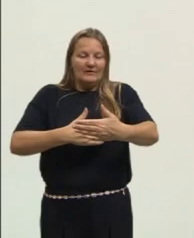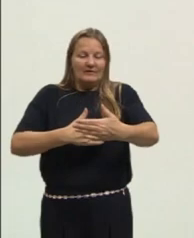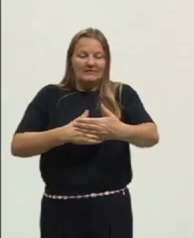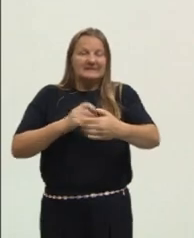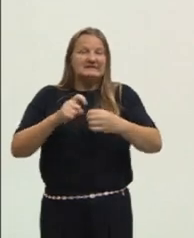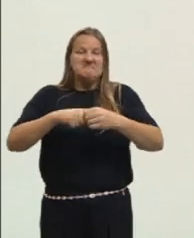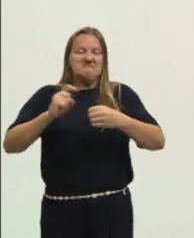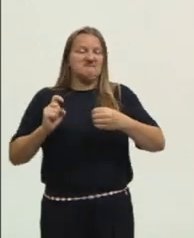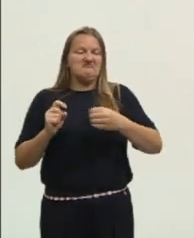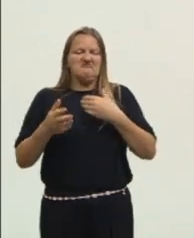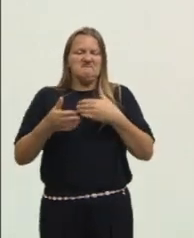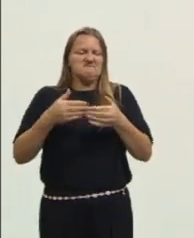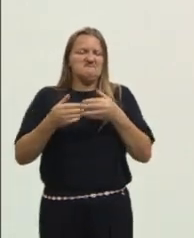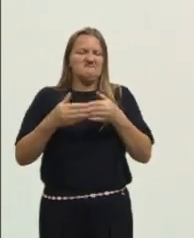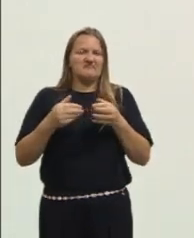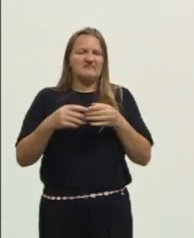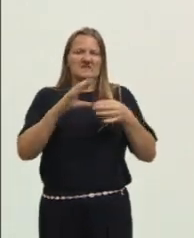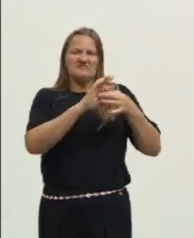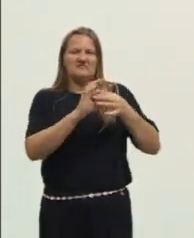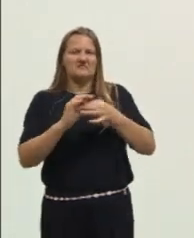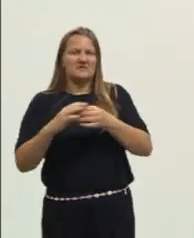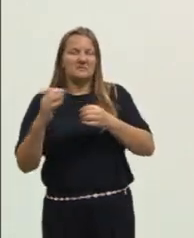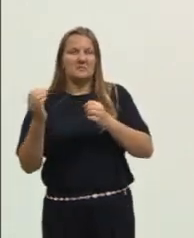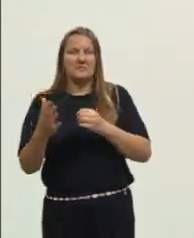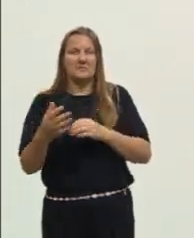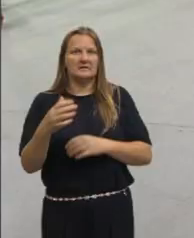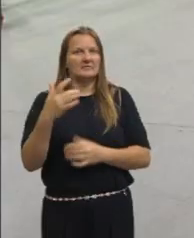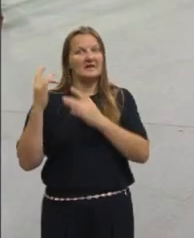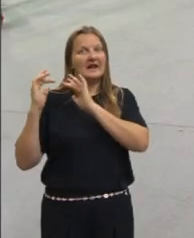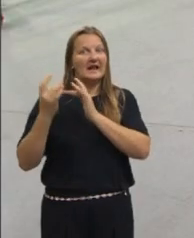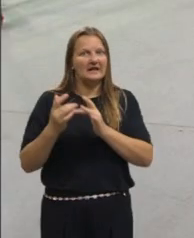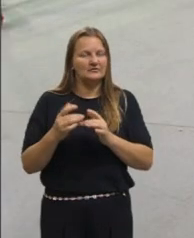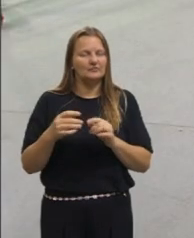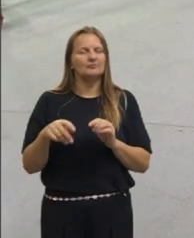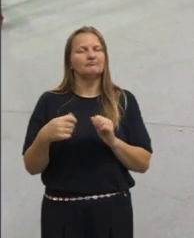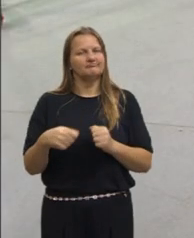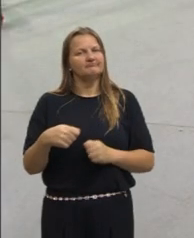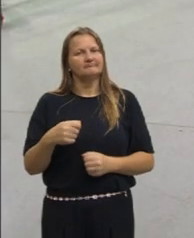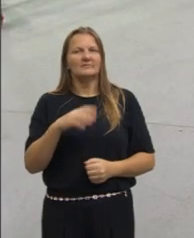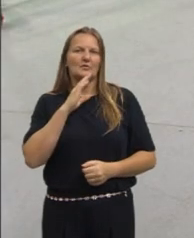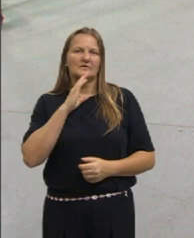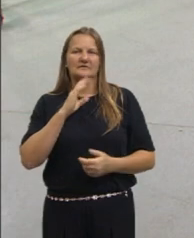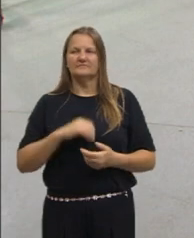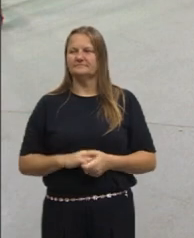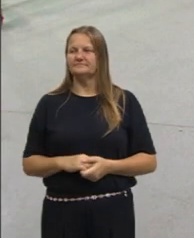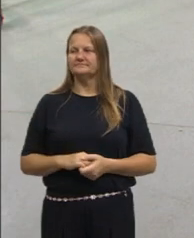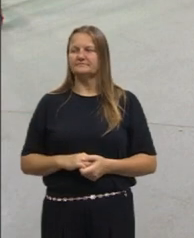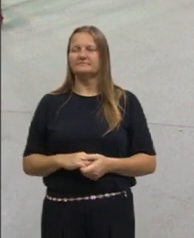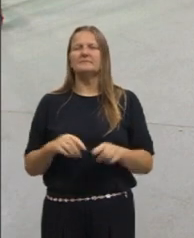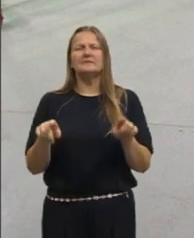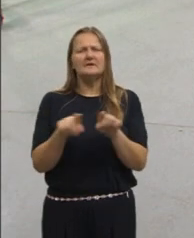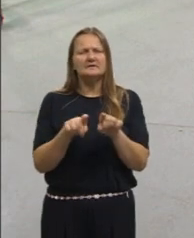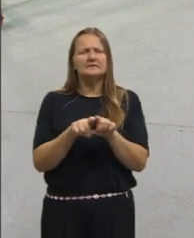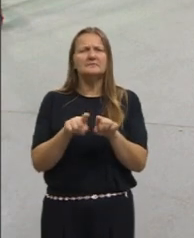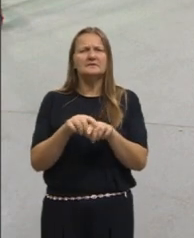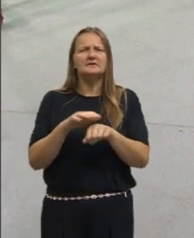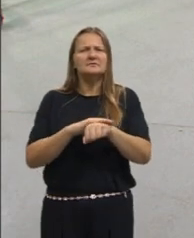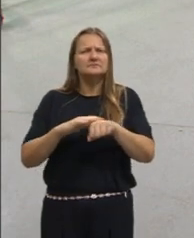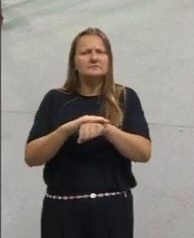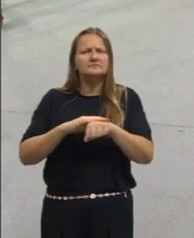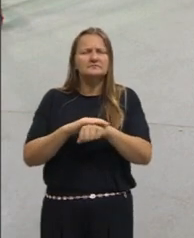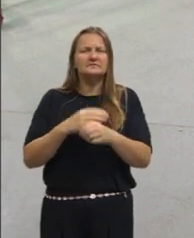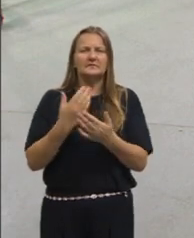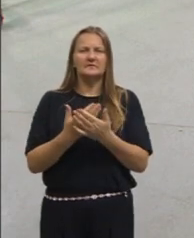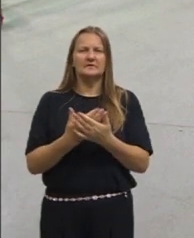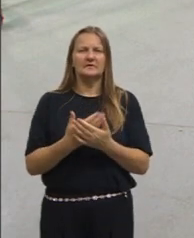estar empoderado desses conhecimentos contemporâneos e clássicos também e nesse sentido a prova também nos comentários durante nossas aulas